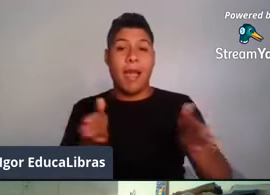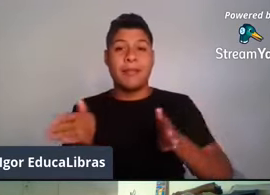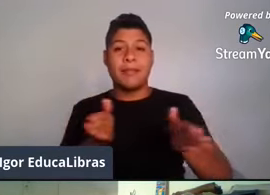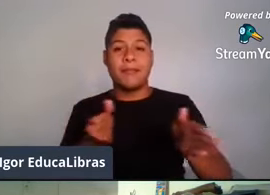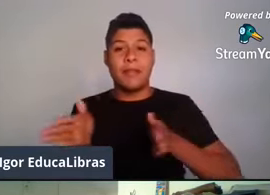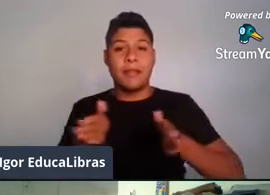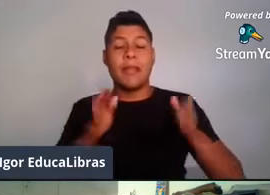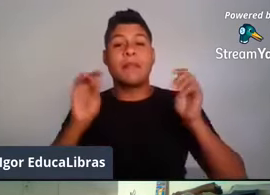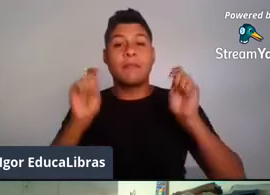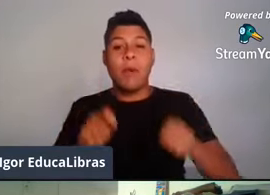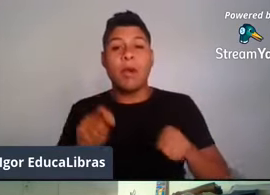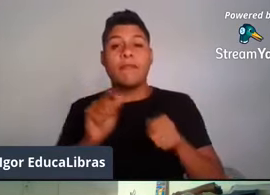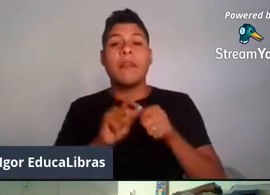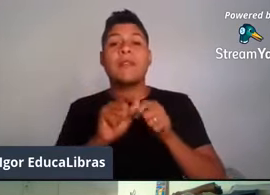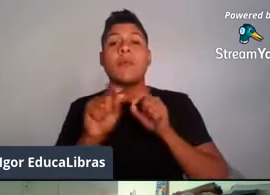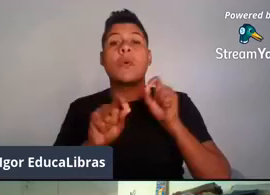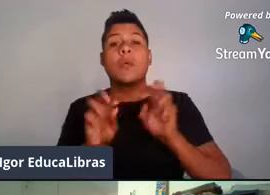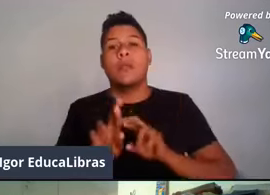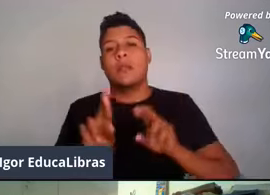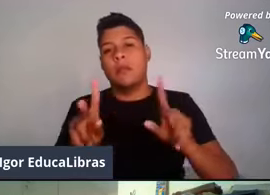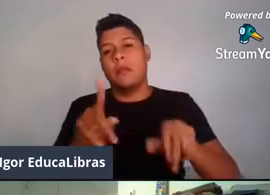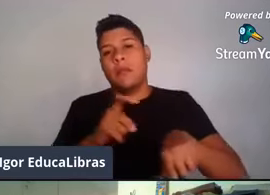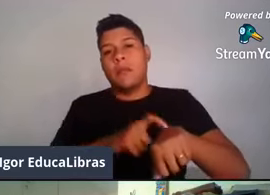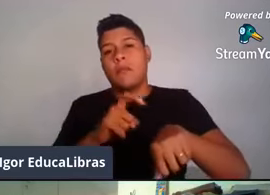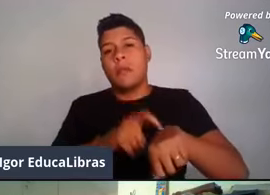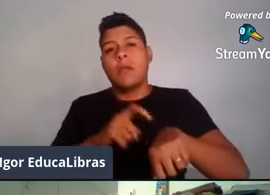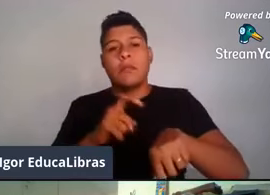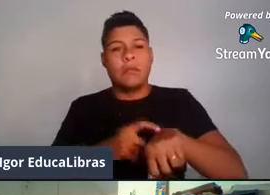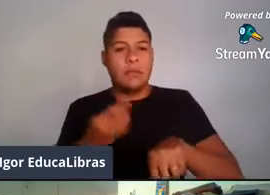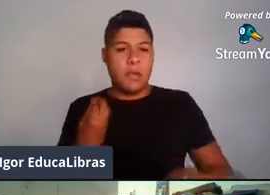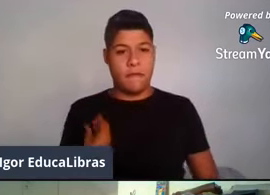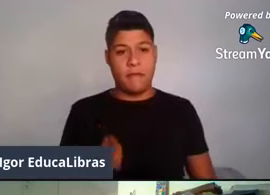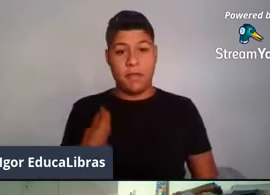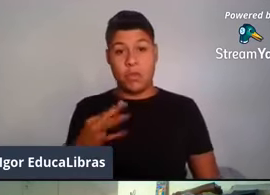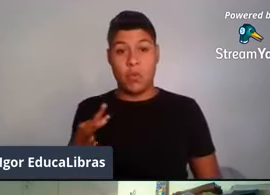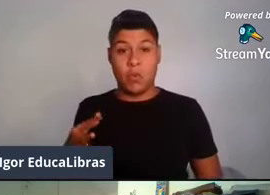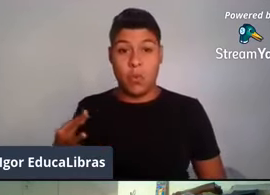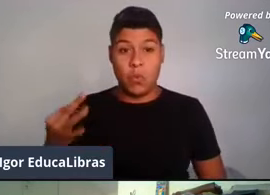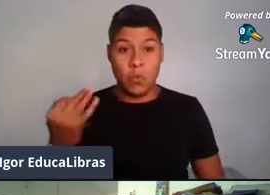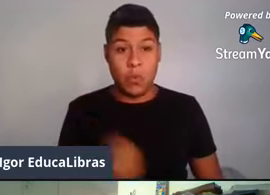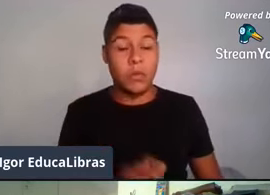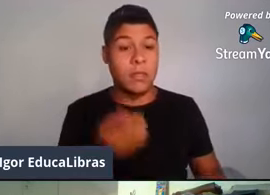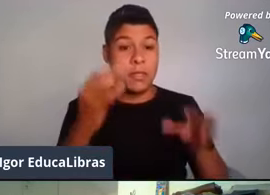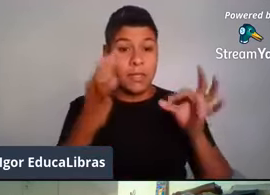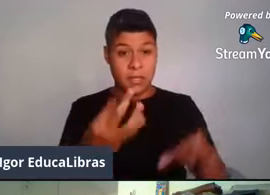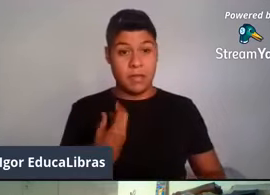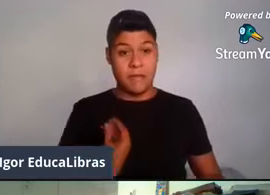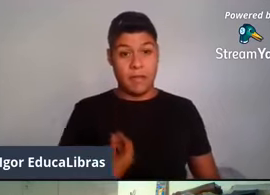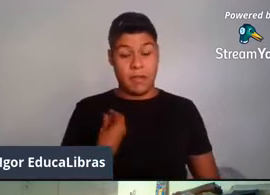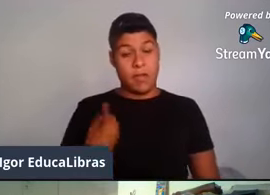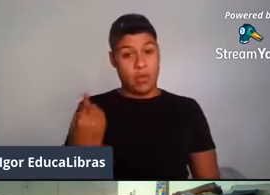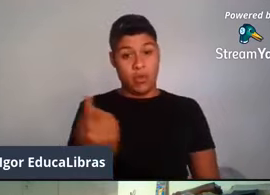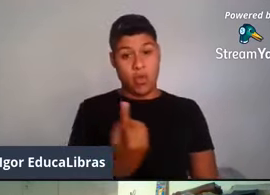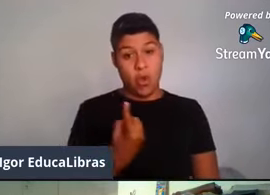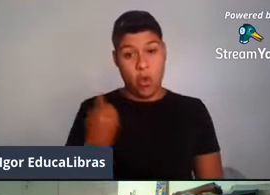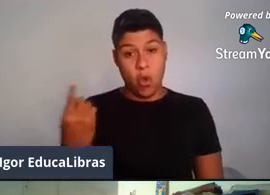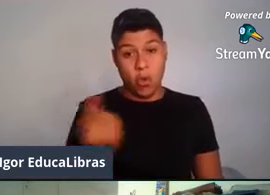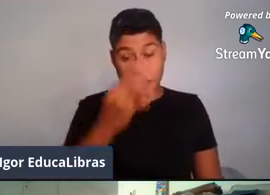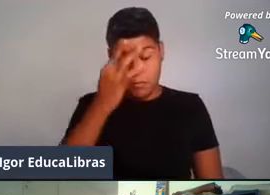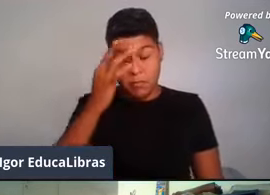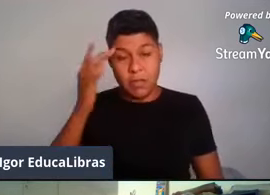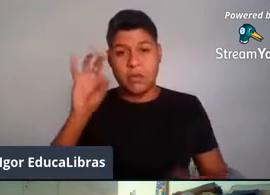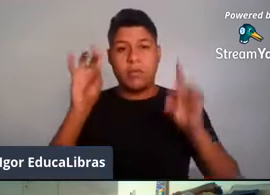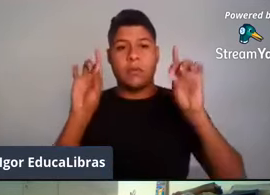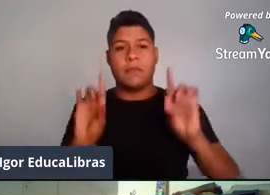pode fazer a diferença em momentos como esse, na vida de todo mundo, e com certeza muito mais na vida de nós, pessoas com algum tipo de